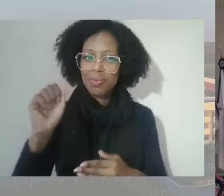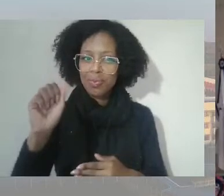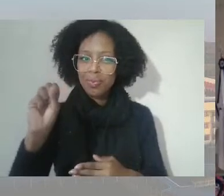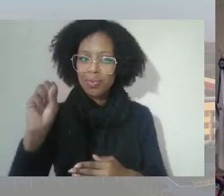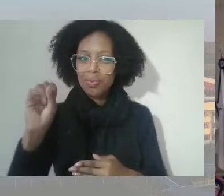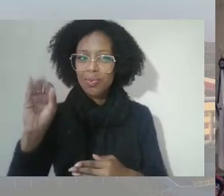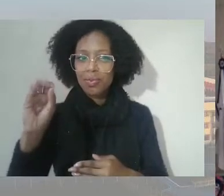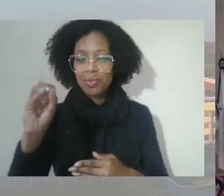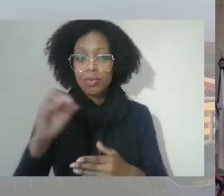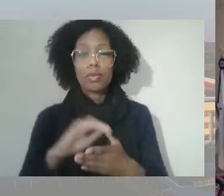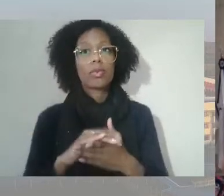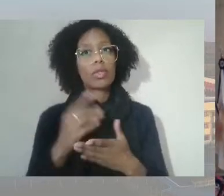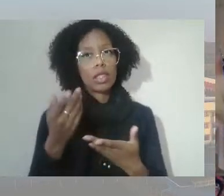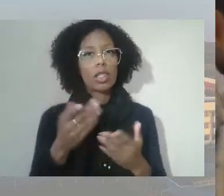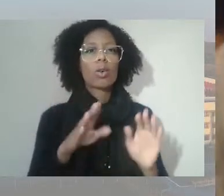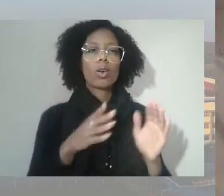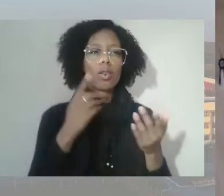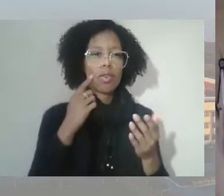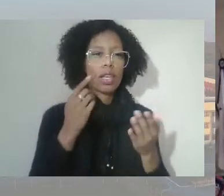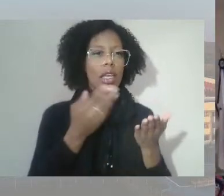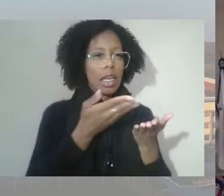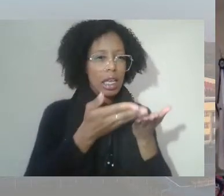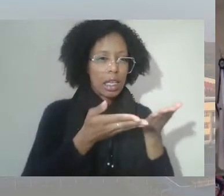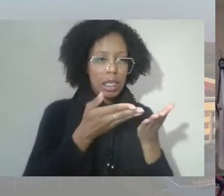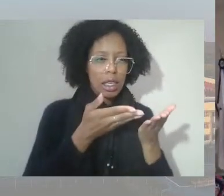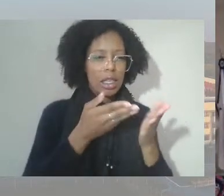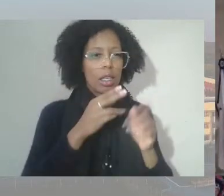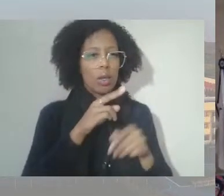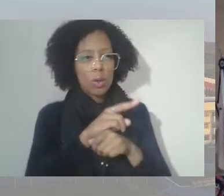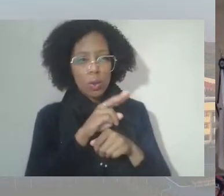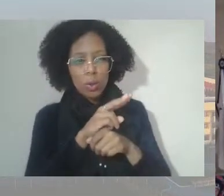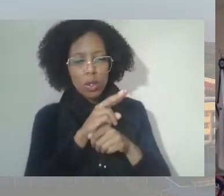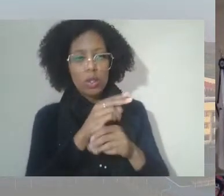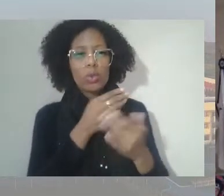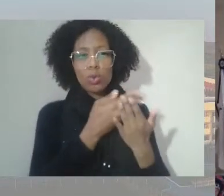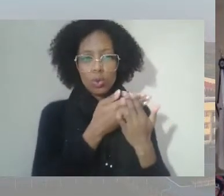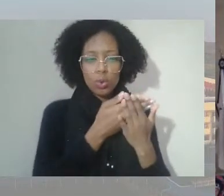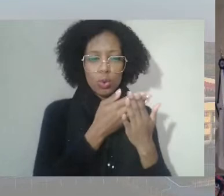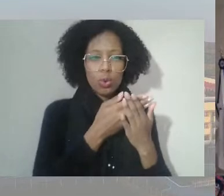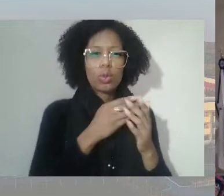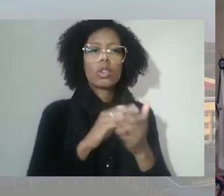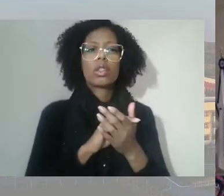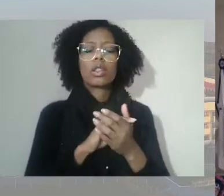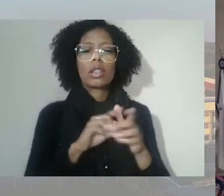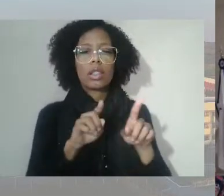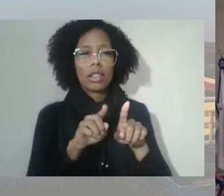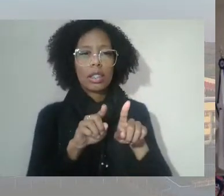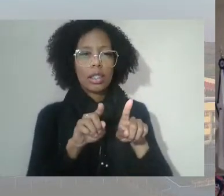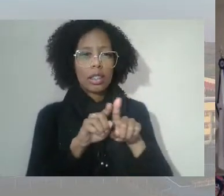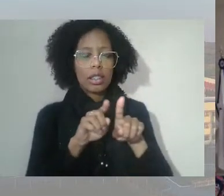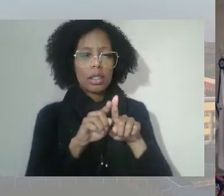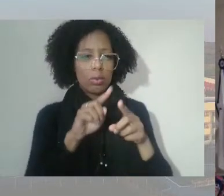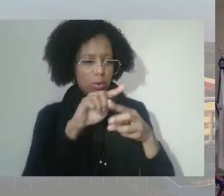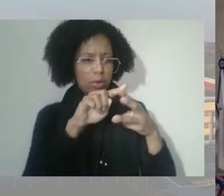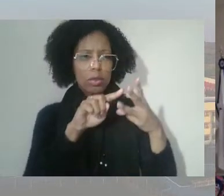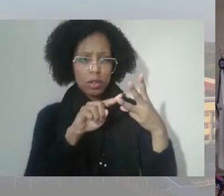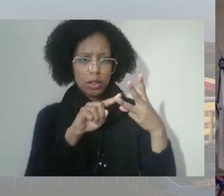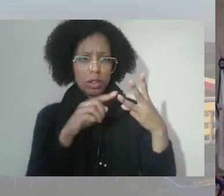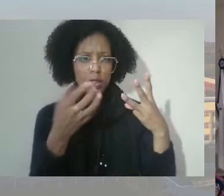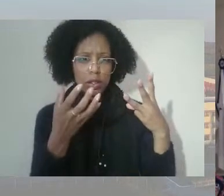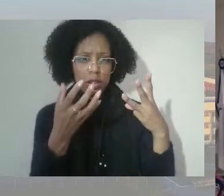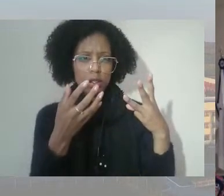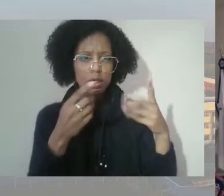Então, Cássio, seria assistência estudantil, o EDUNI e o DCE, esses três pontos que tu queria